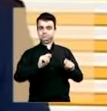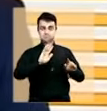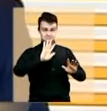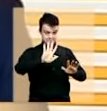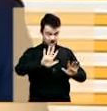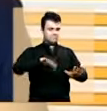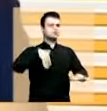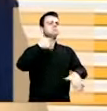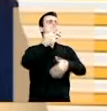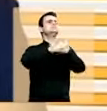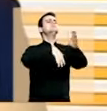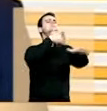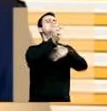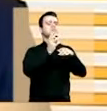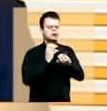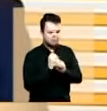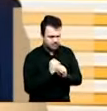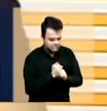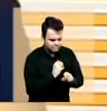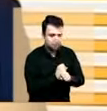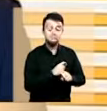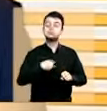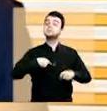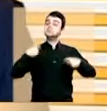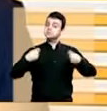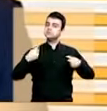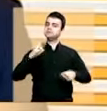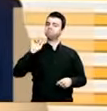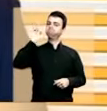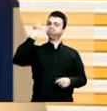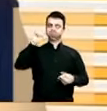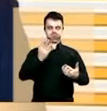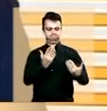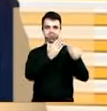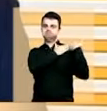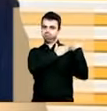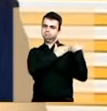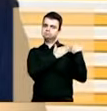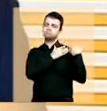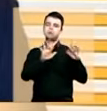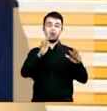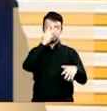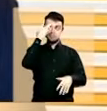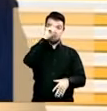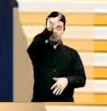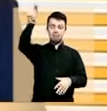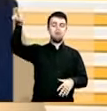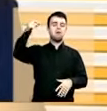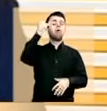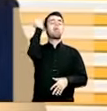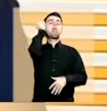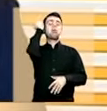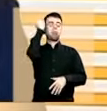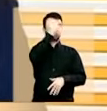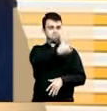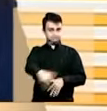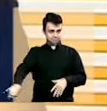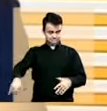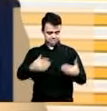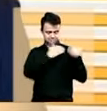gera disciplina, obrigação, capricho, e muitas vezes nós somos relapso com isso,